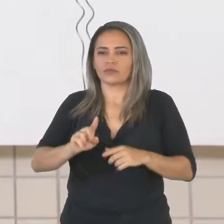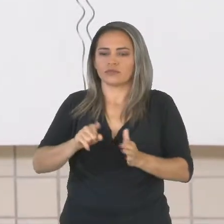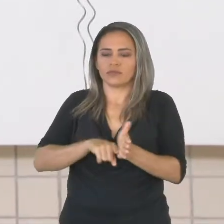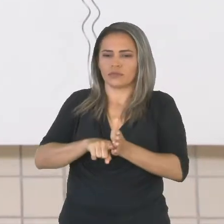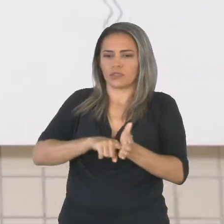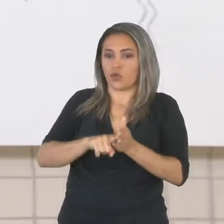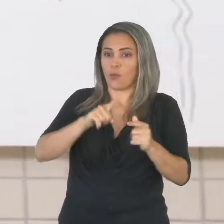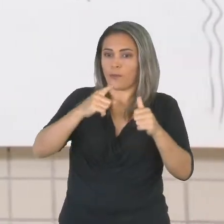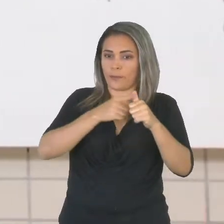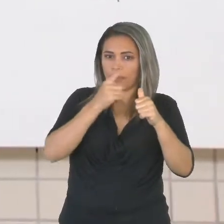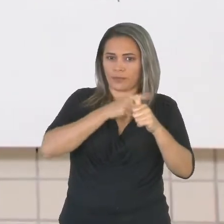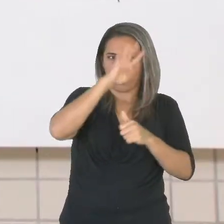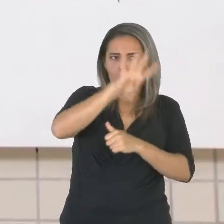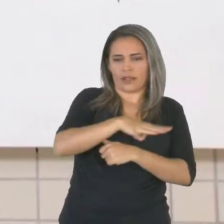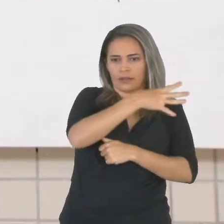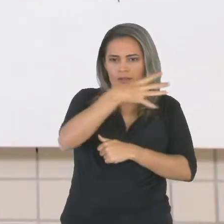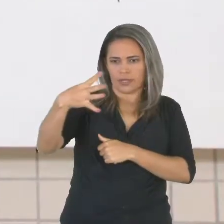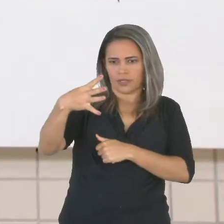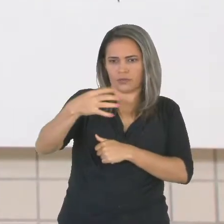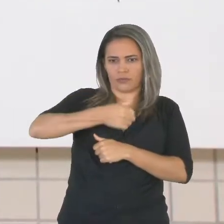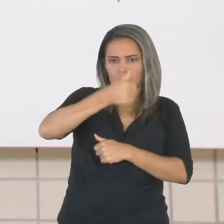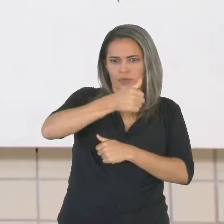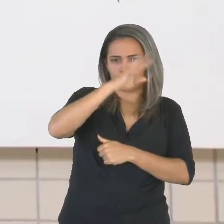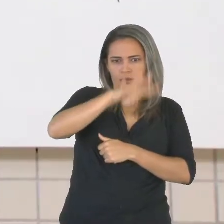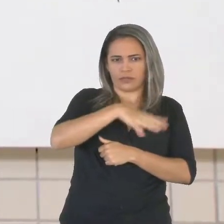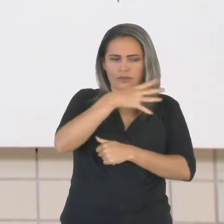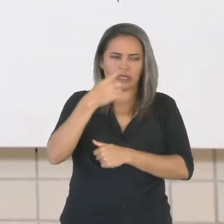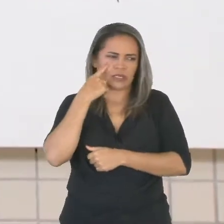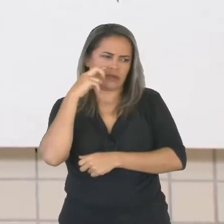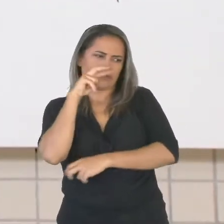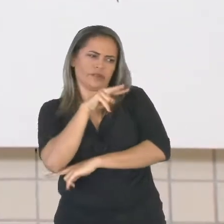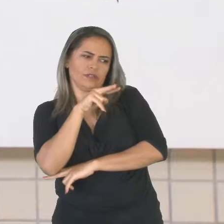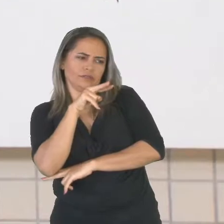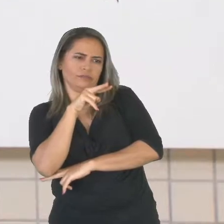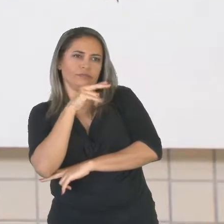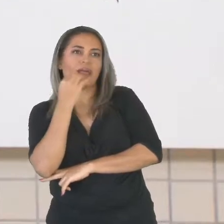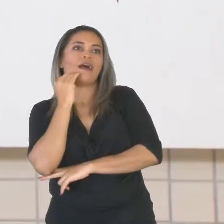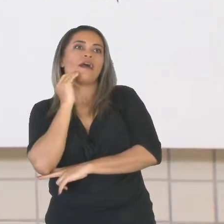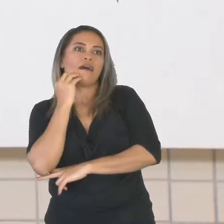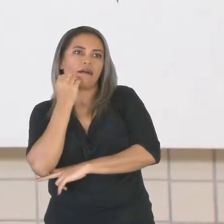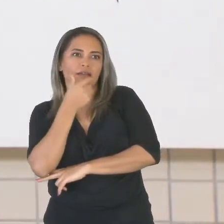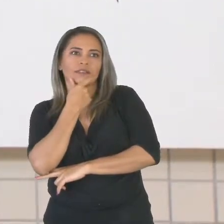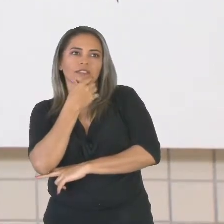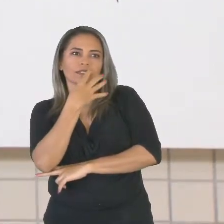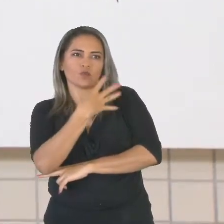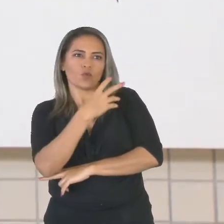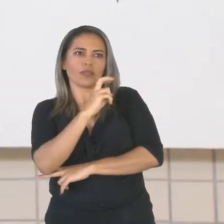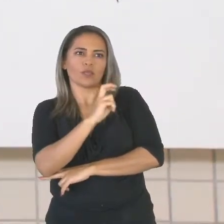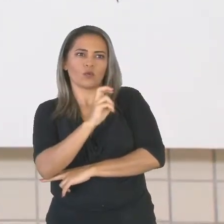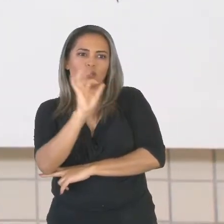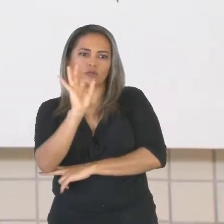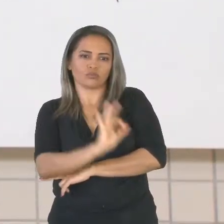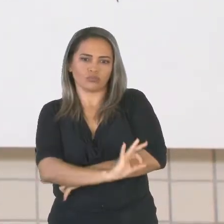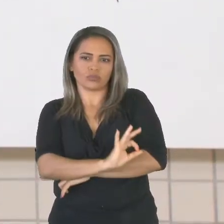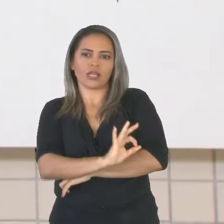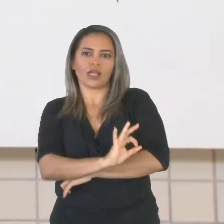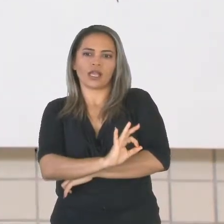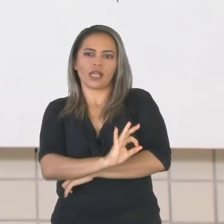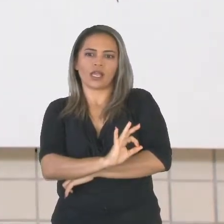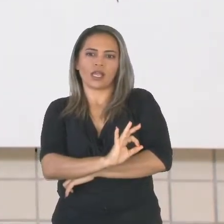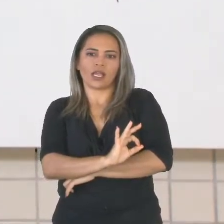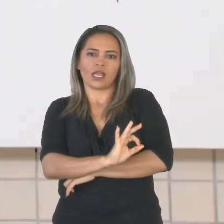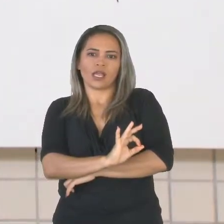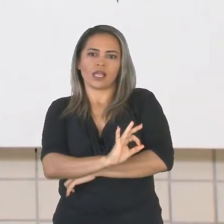tabela. Você vai mostrar a tabela, quem vê a tabela já vai começar a entender. Então quer dizer que 54% dos funcionários são do